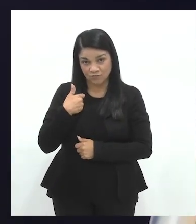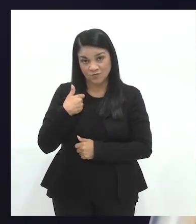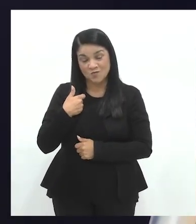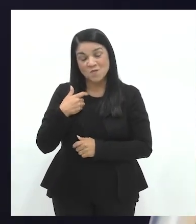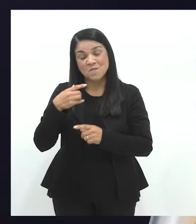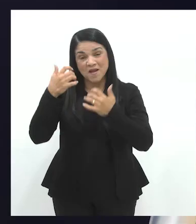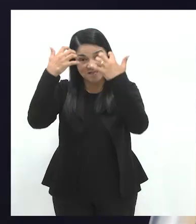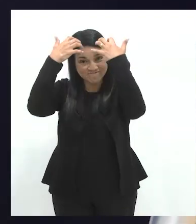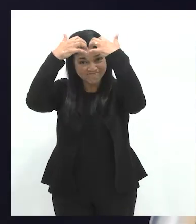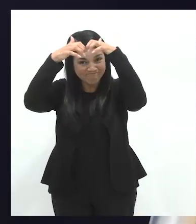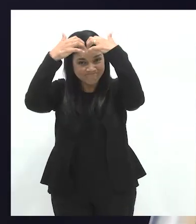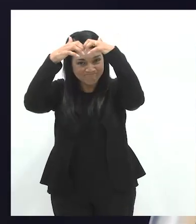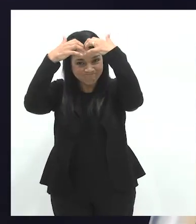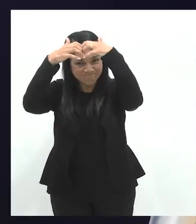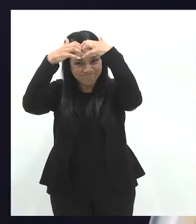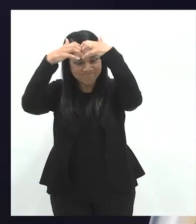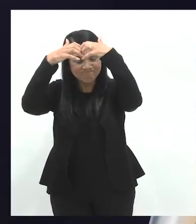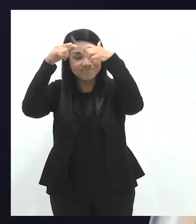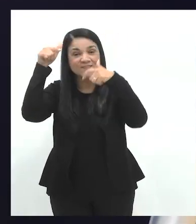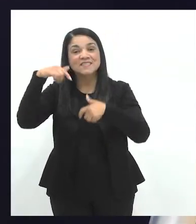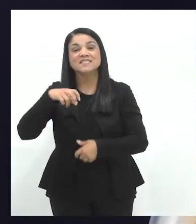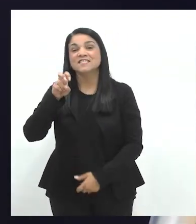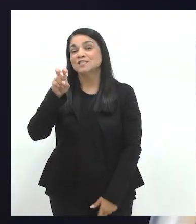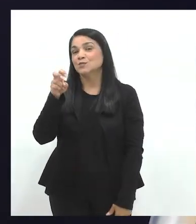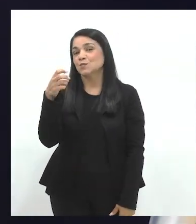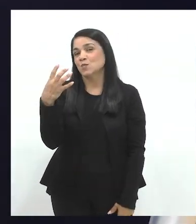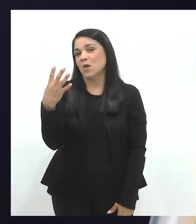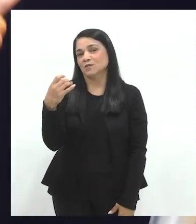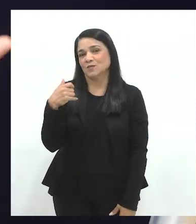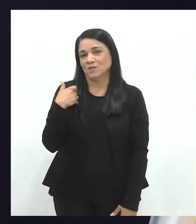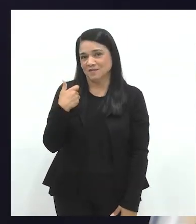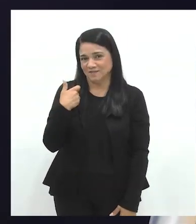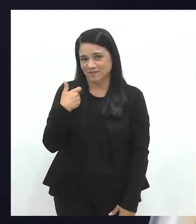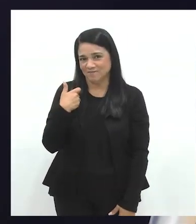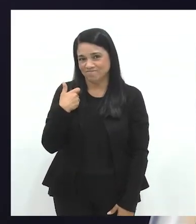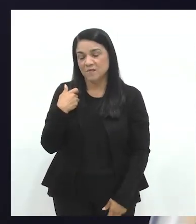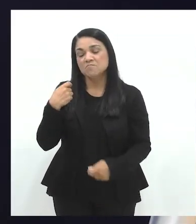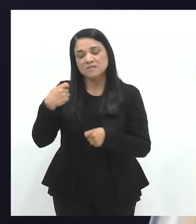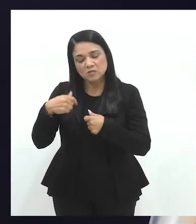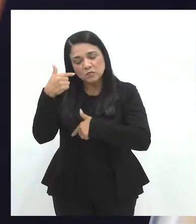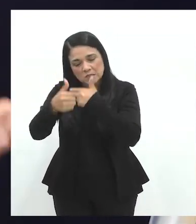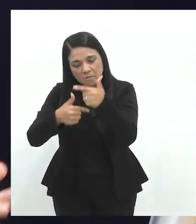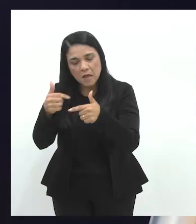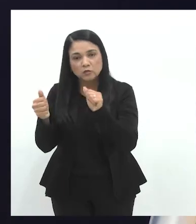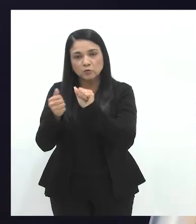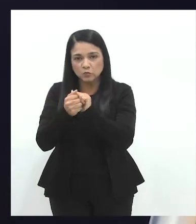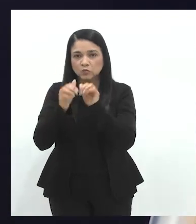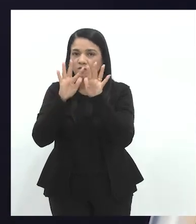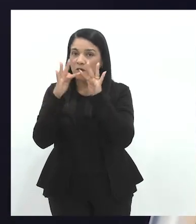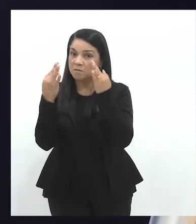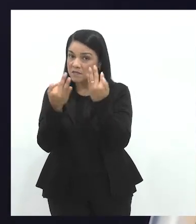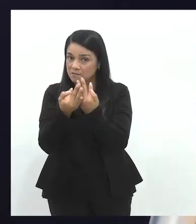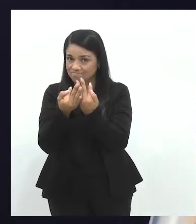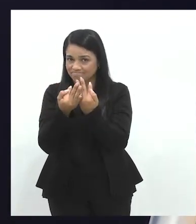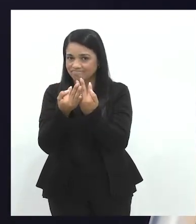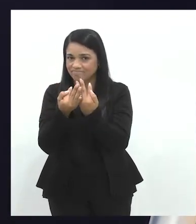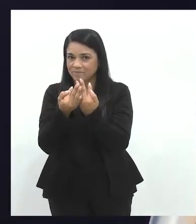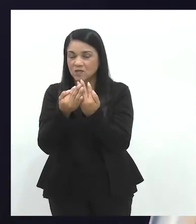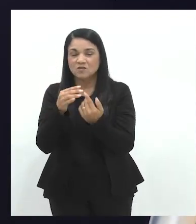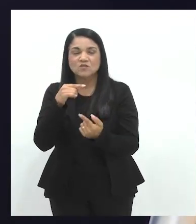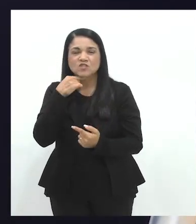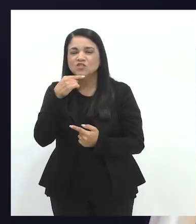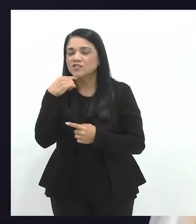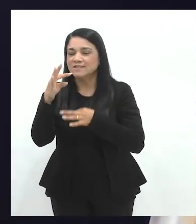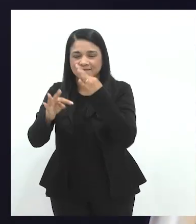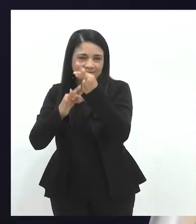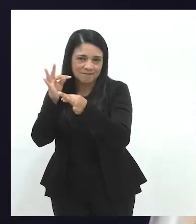5 aninhos, 4 aninhos na idade mental. Vai ser um trabalho árduo, com a família principalmente, porque não adianta